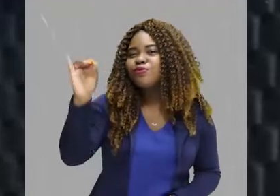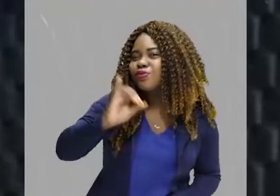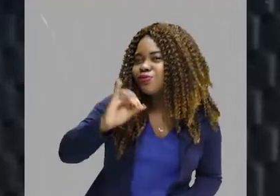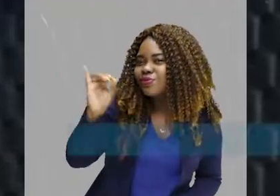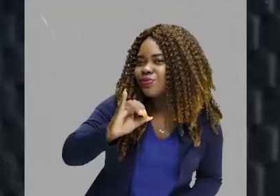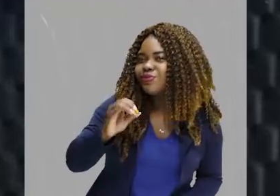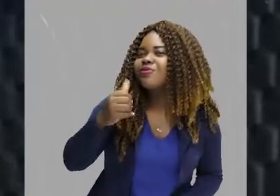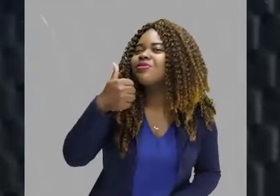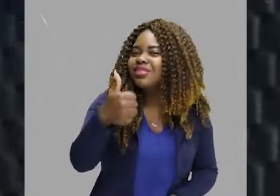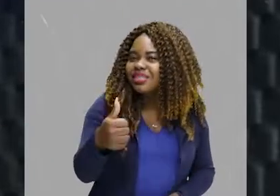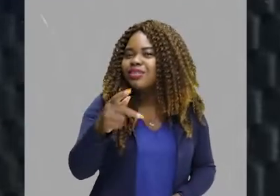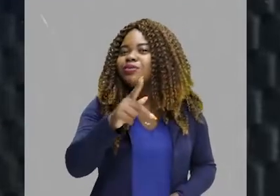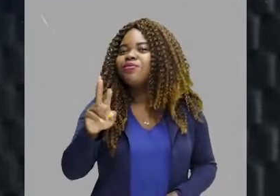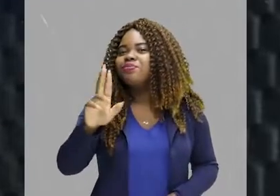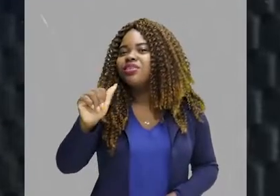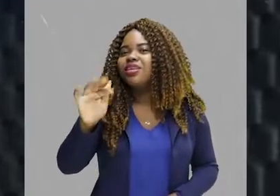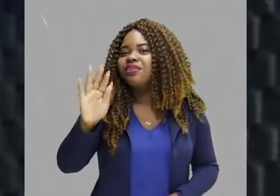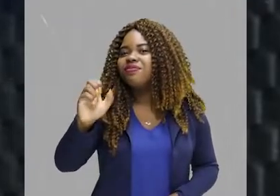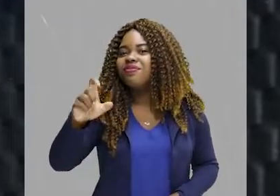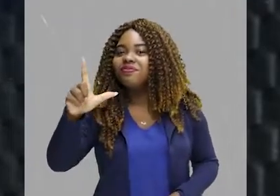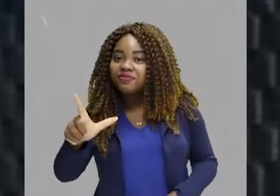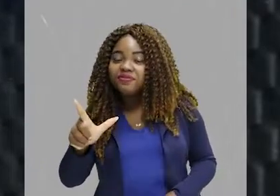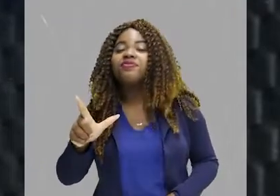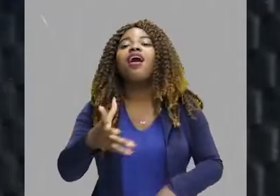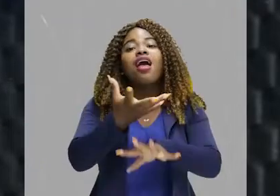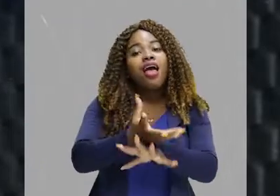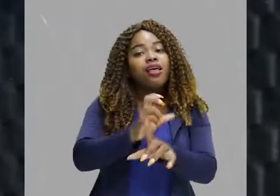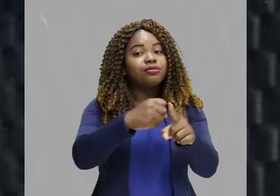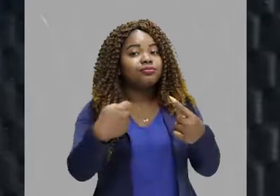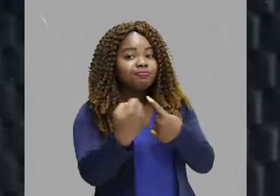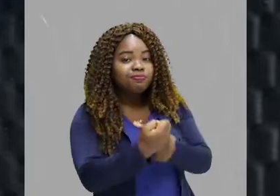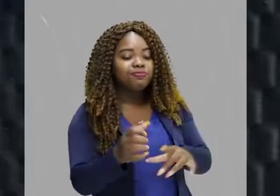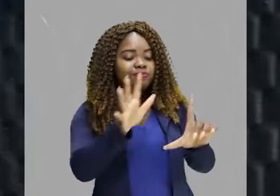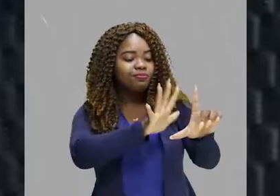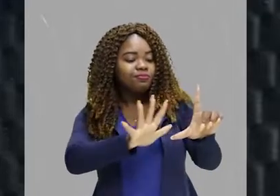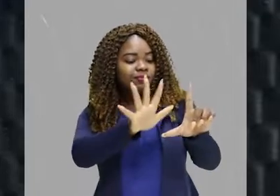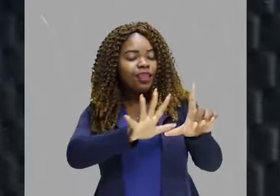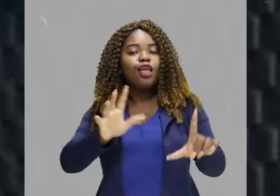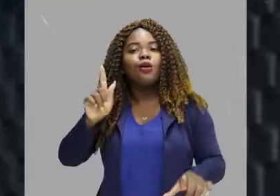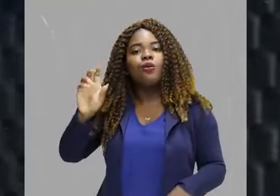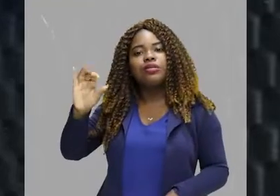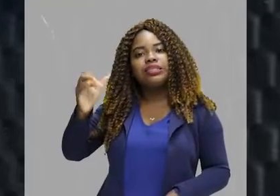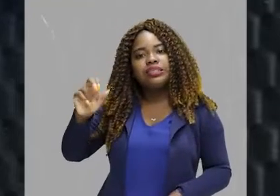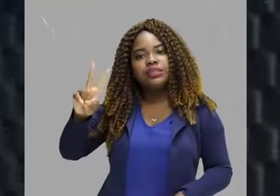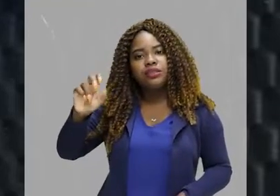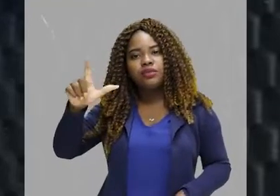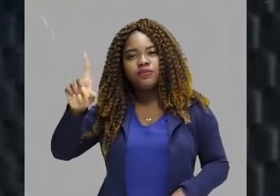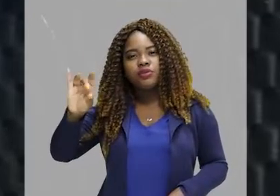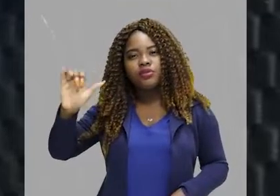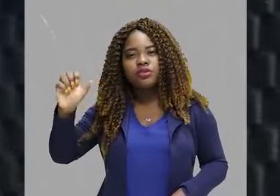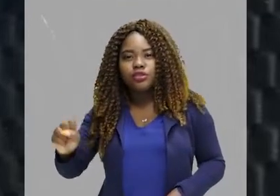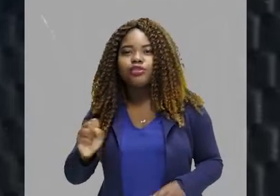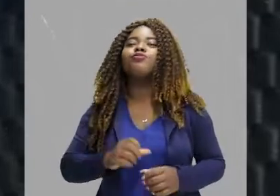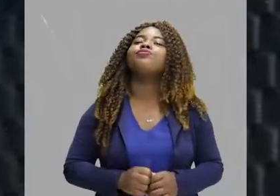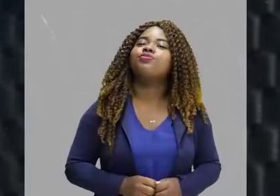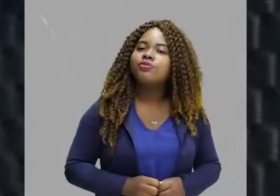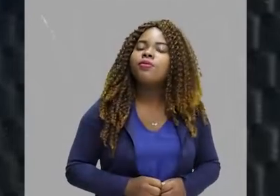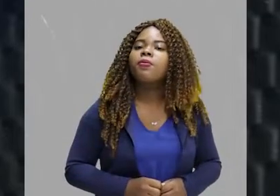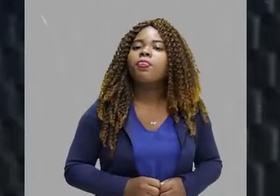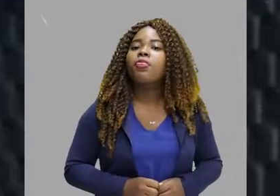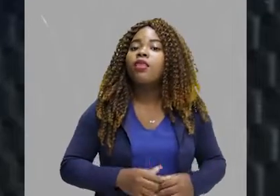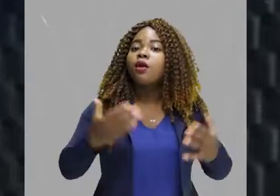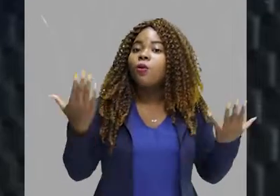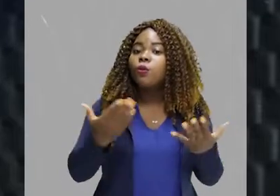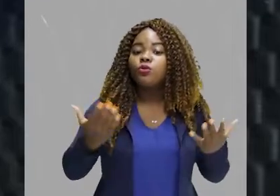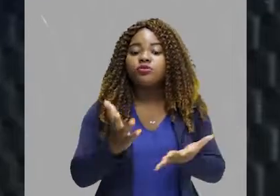Fala galera, tudo bem? Professor Rafael Carlos de Sociologia da plataforma Gonçalves Dias, mais uma vez aqui com vocês e dessa vez